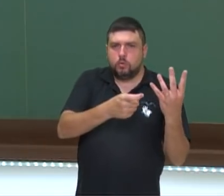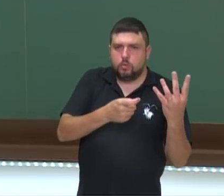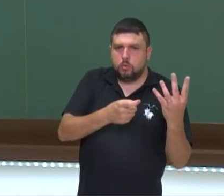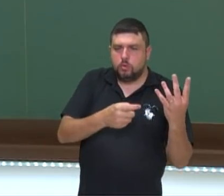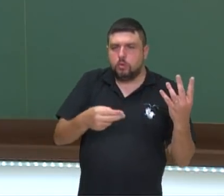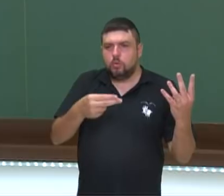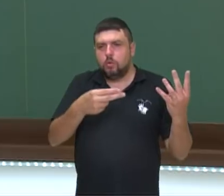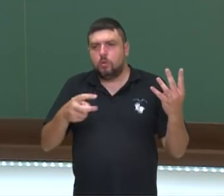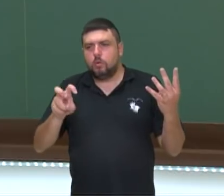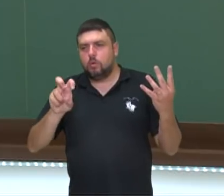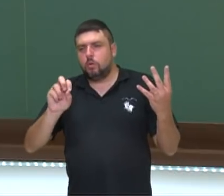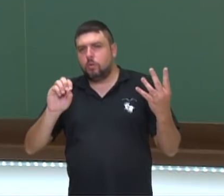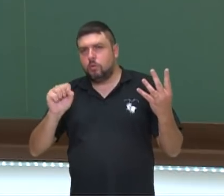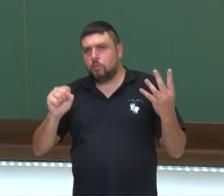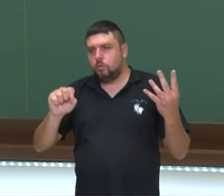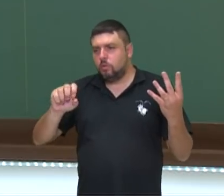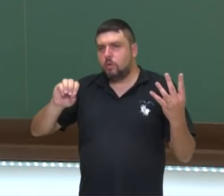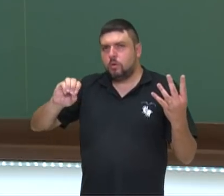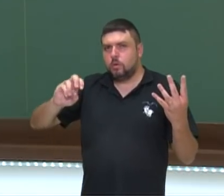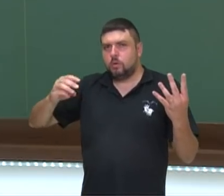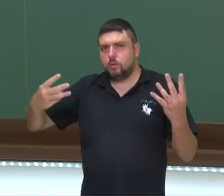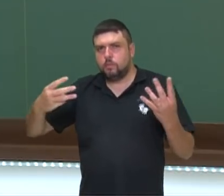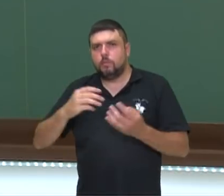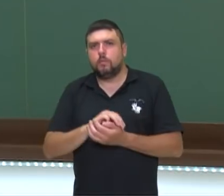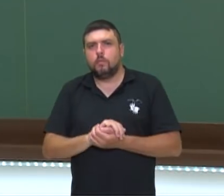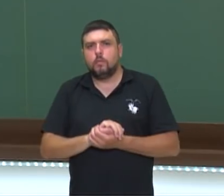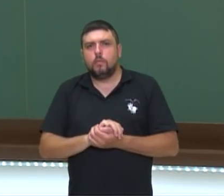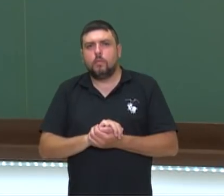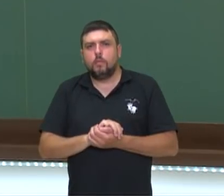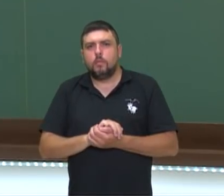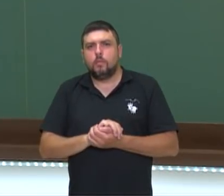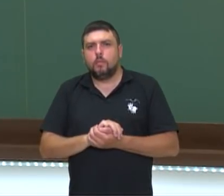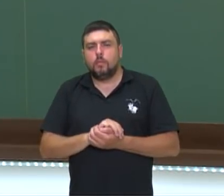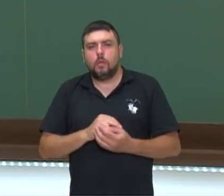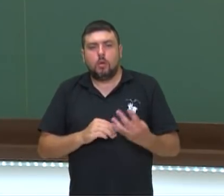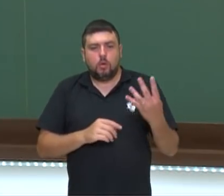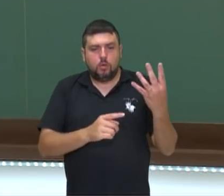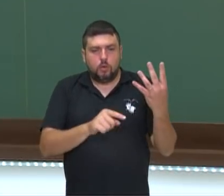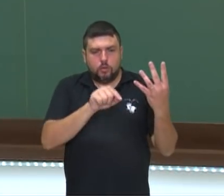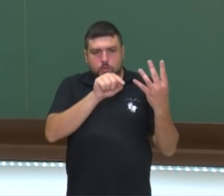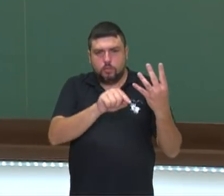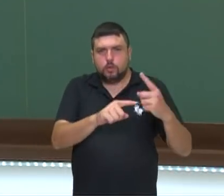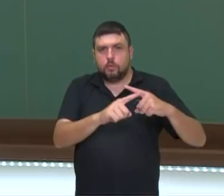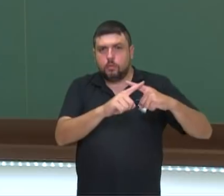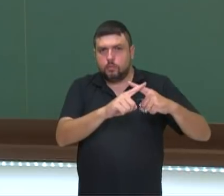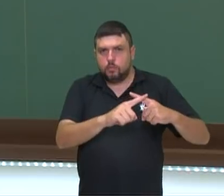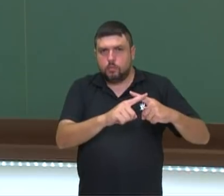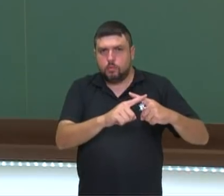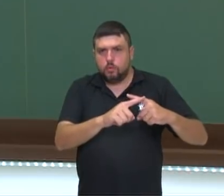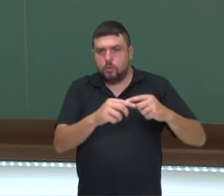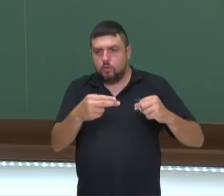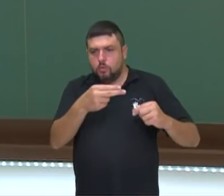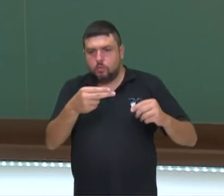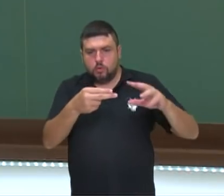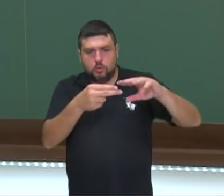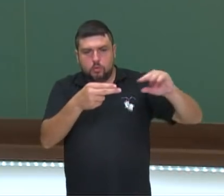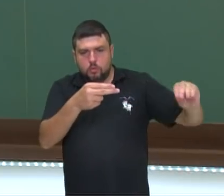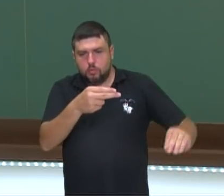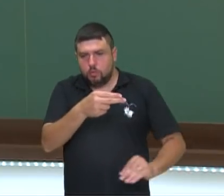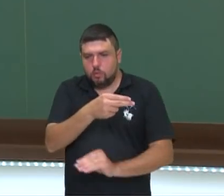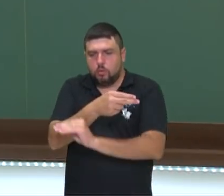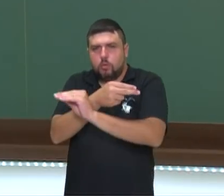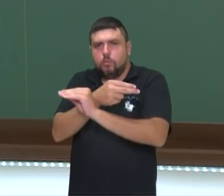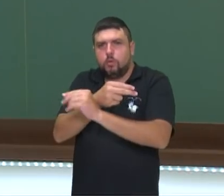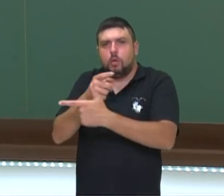58,03. O 4 está multiplicando, eu passo dividindo. Obviamente, isso daqui a gente já sabe, nós passamos dividindo, que é